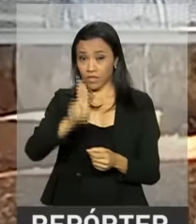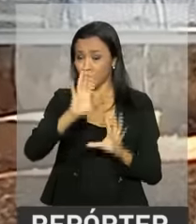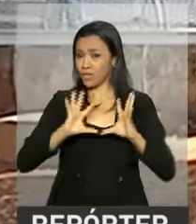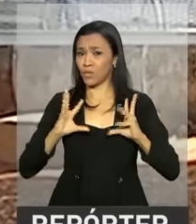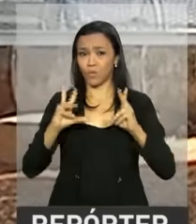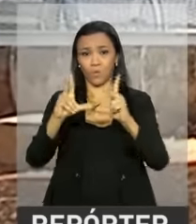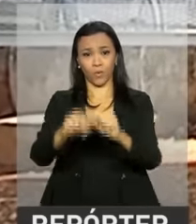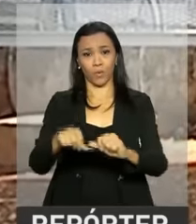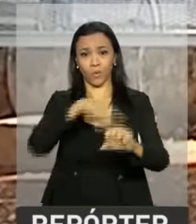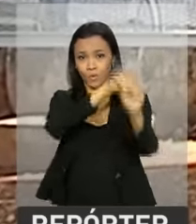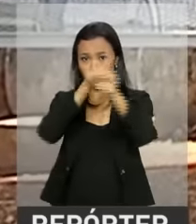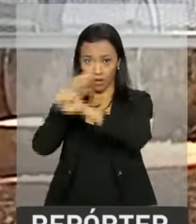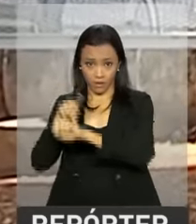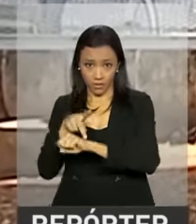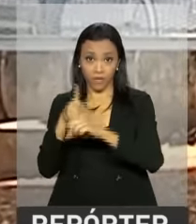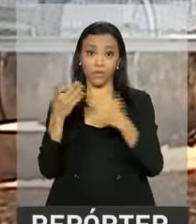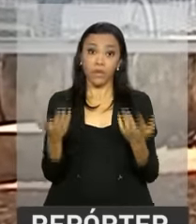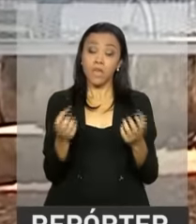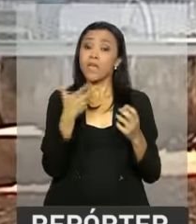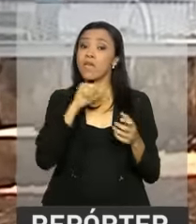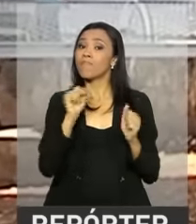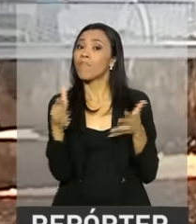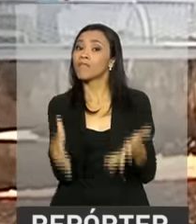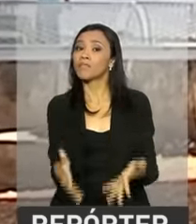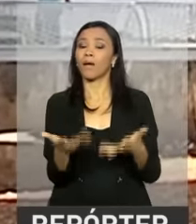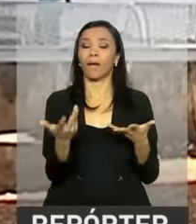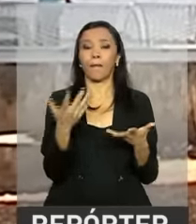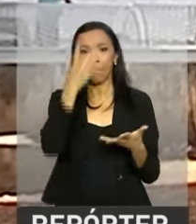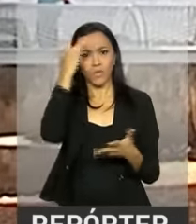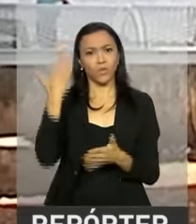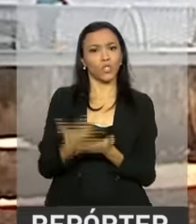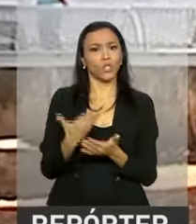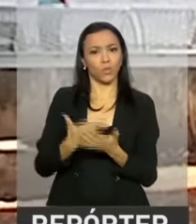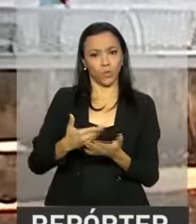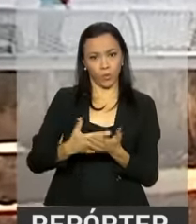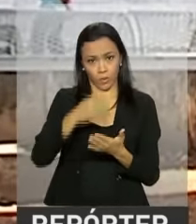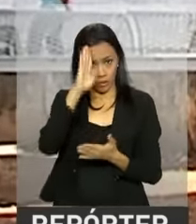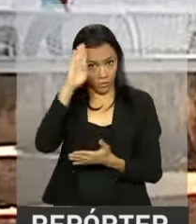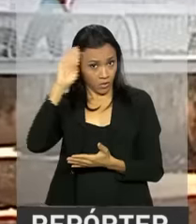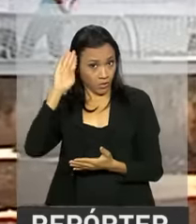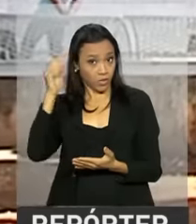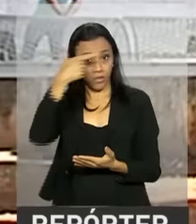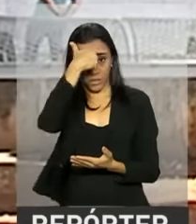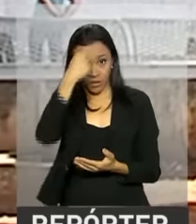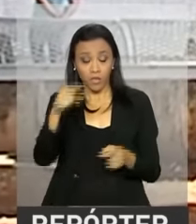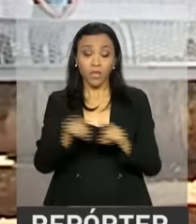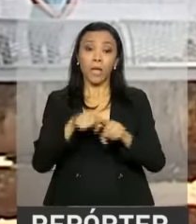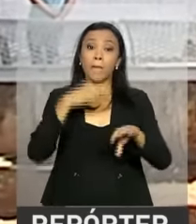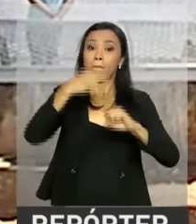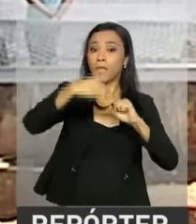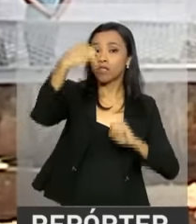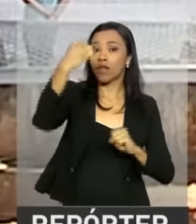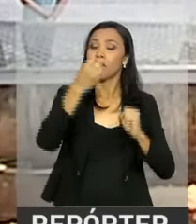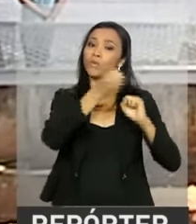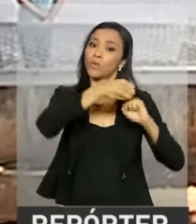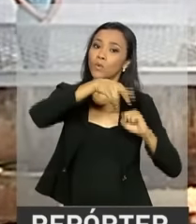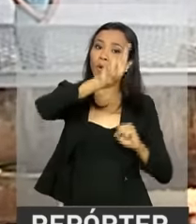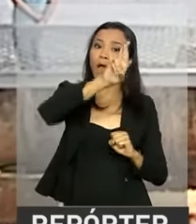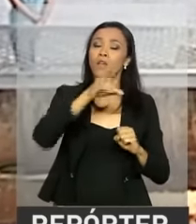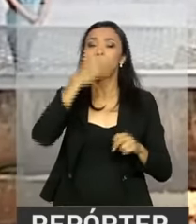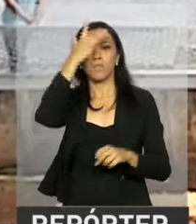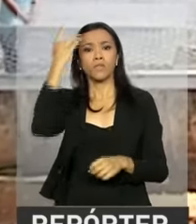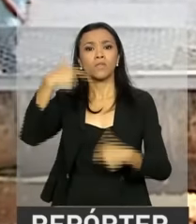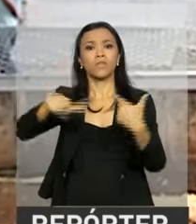país podem participar desses cursos estudantes de graduação mestrado e doutorado além de servidores de universidades